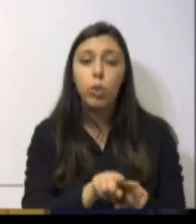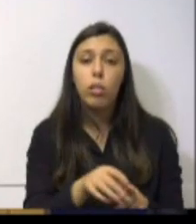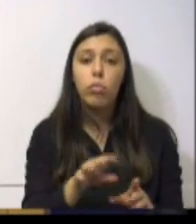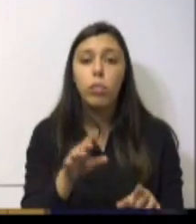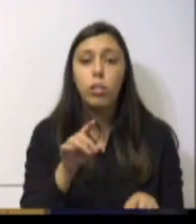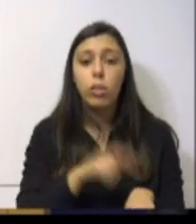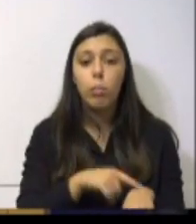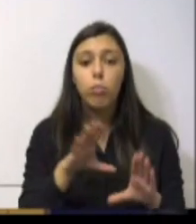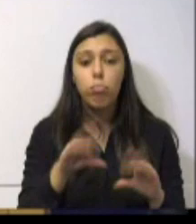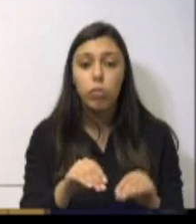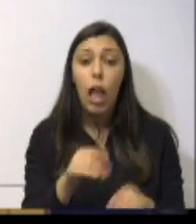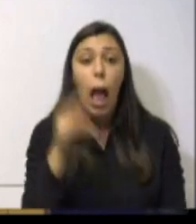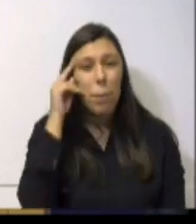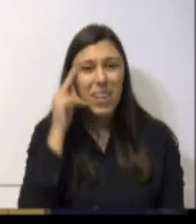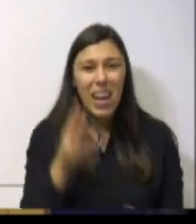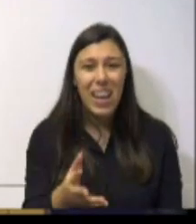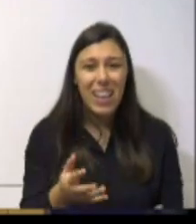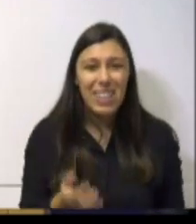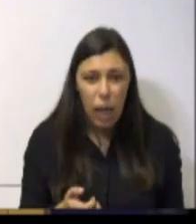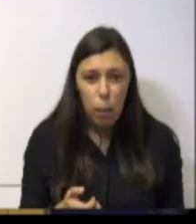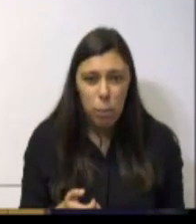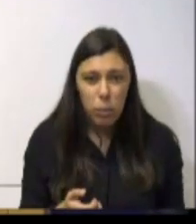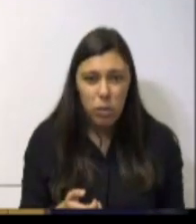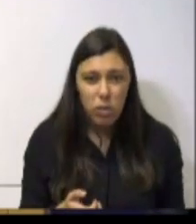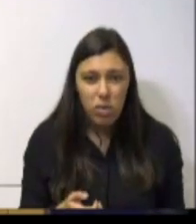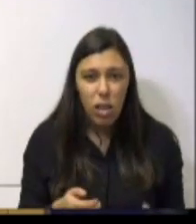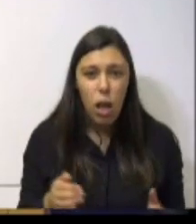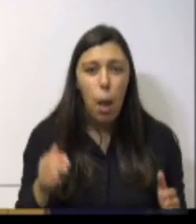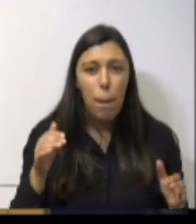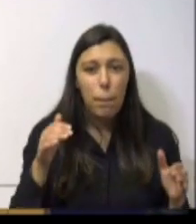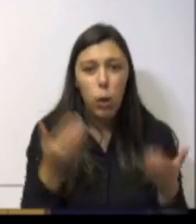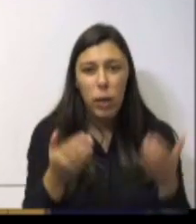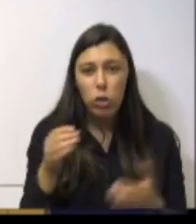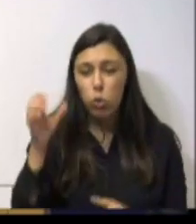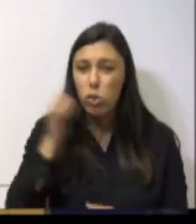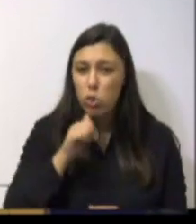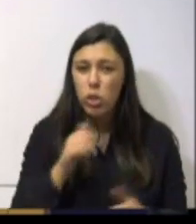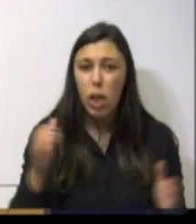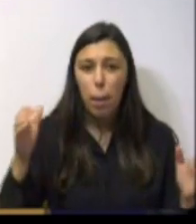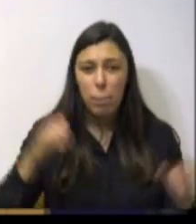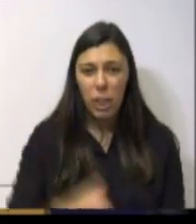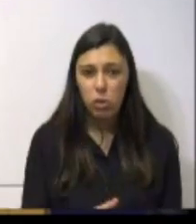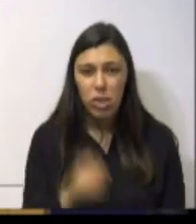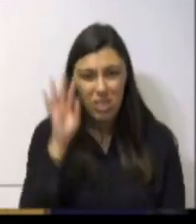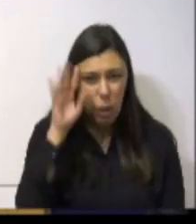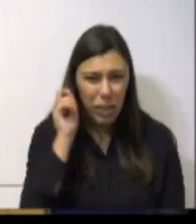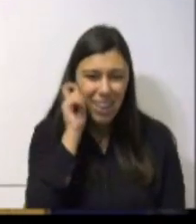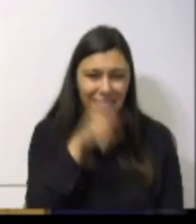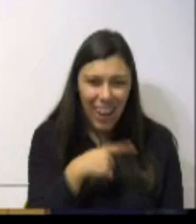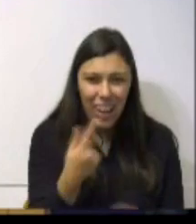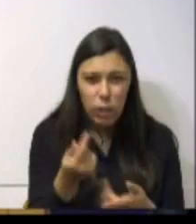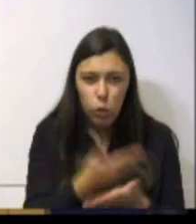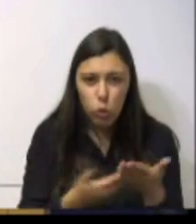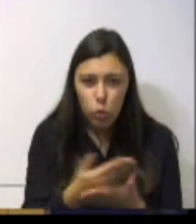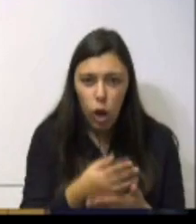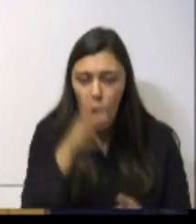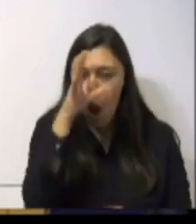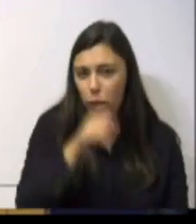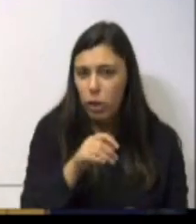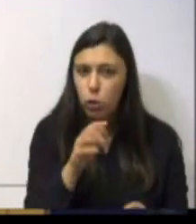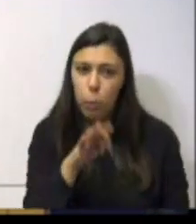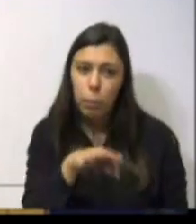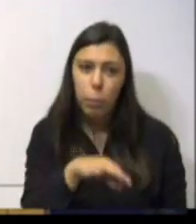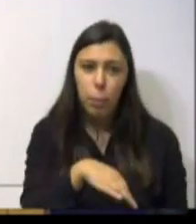E a Madeira recebe menos, muitos milhões de euros que os Açores. Sabe quem é que negociou essa lei? Não foi o governo do Partido